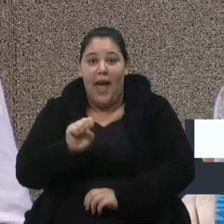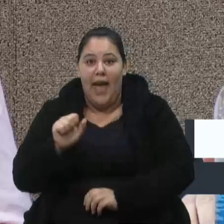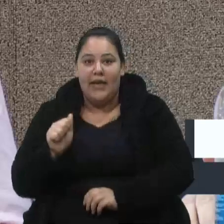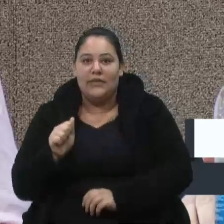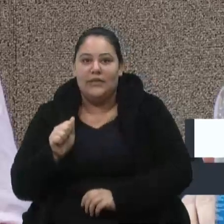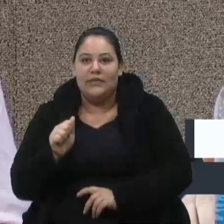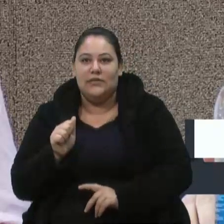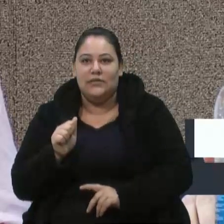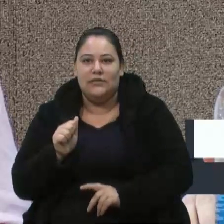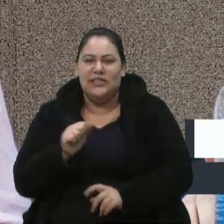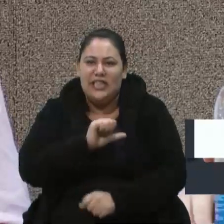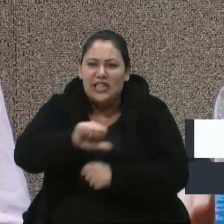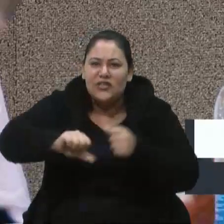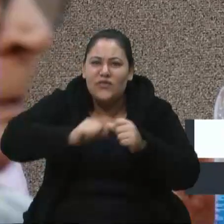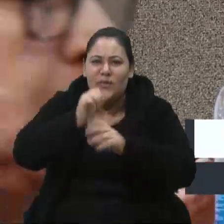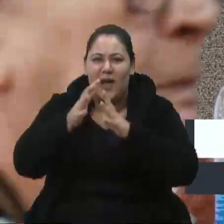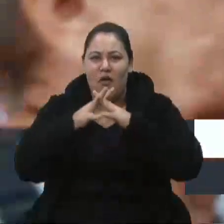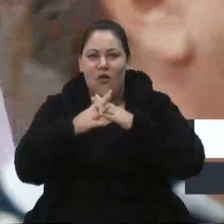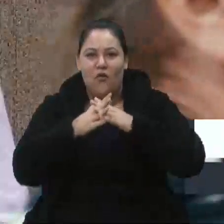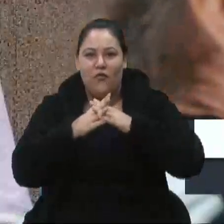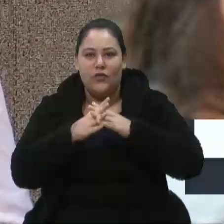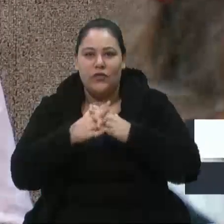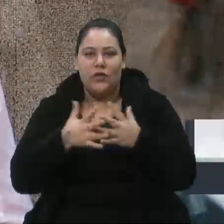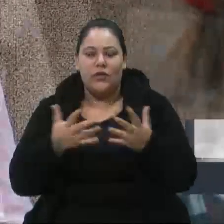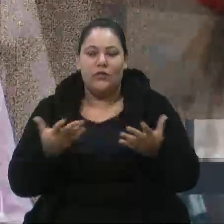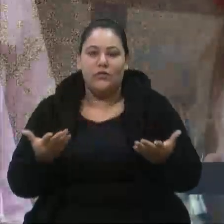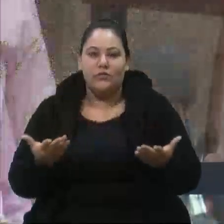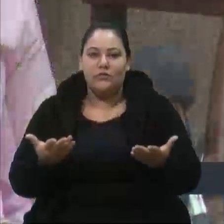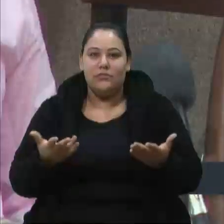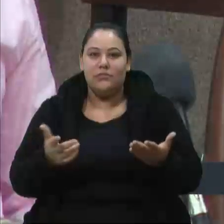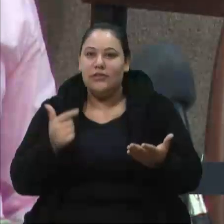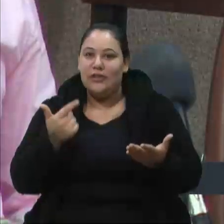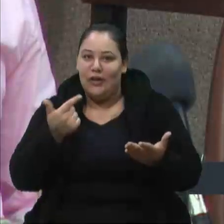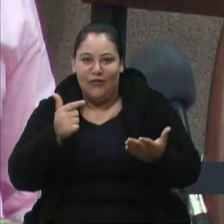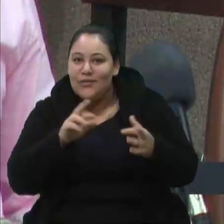Rafael? Não teremos mais audiências públicas, né?